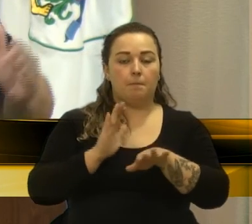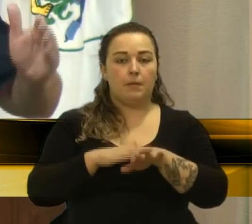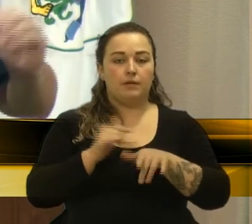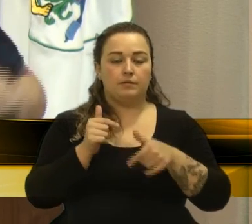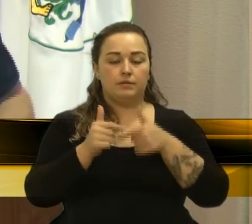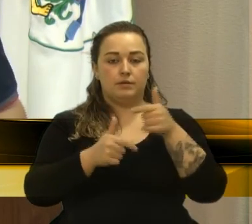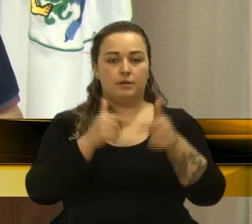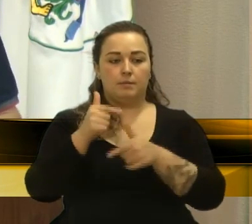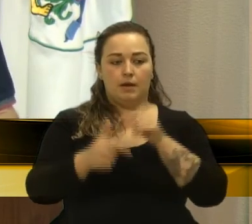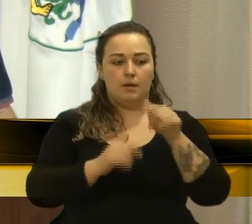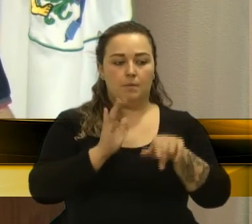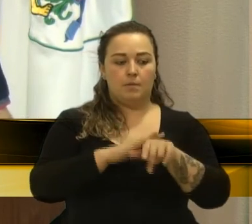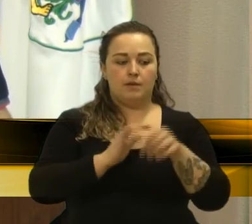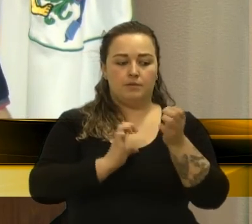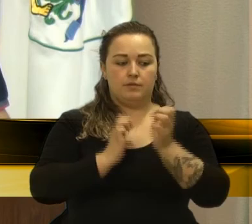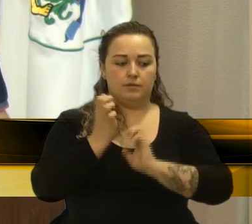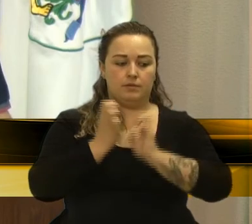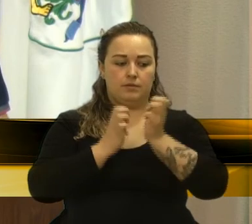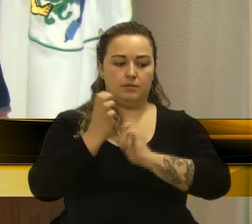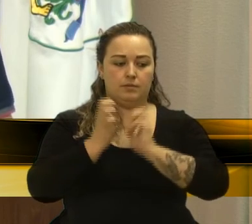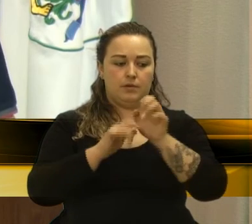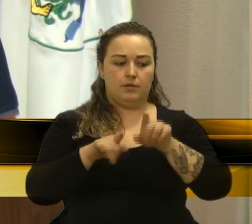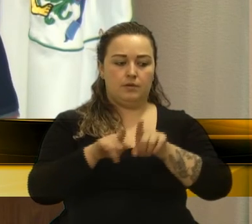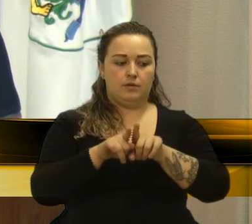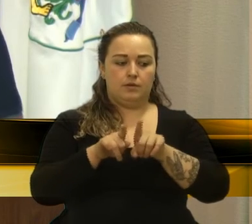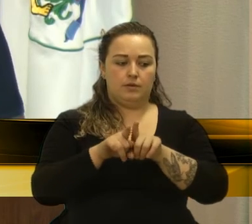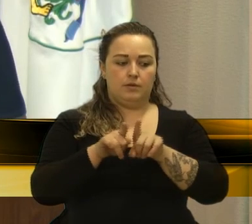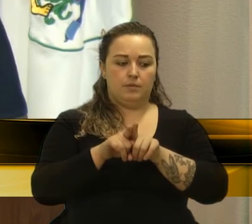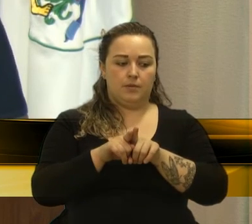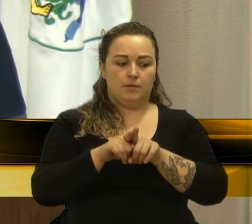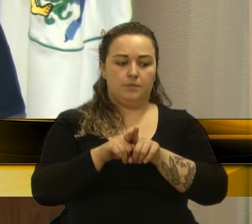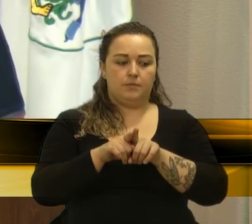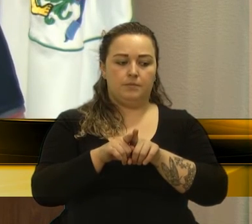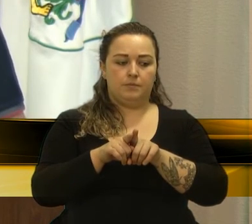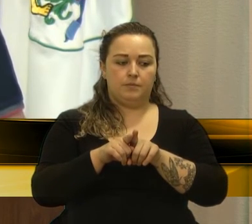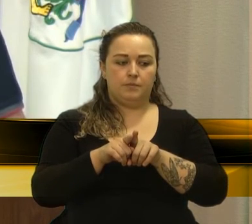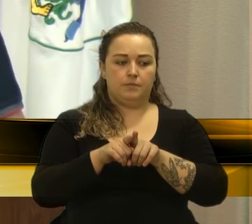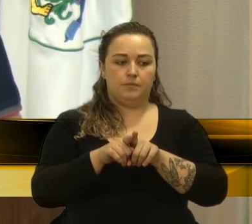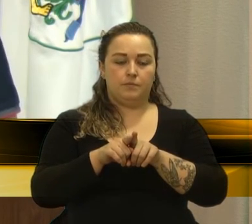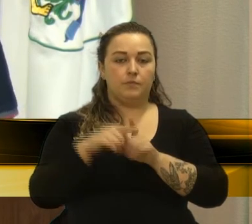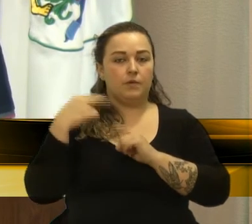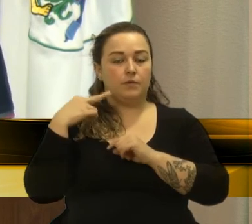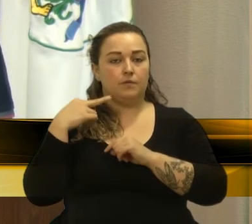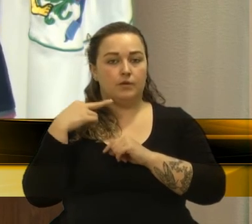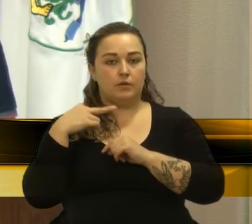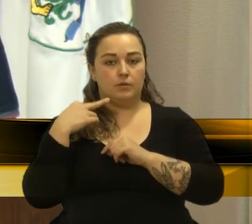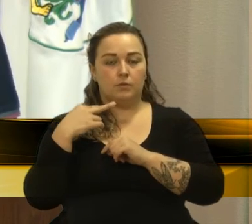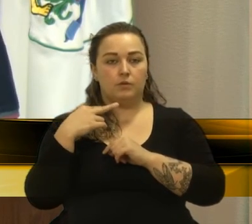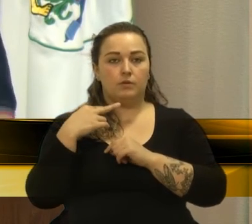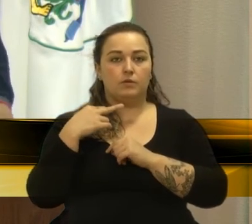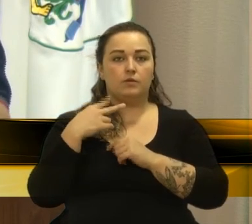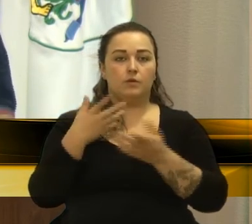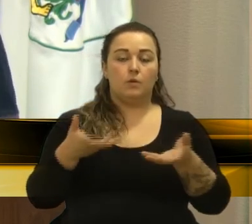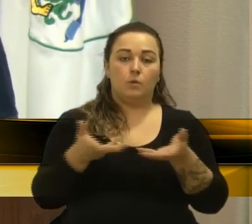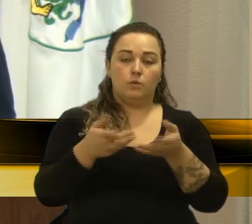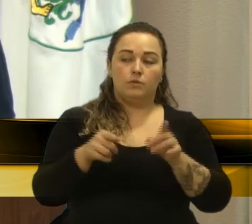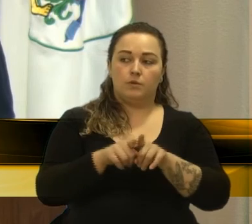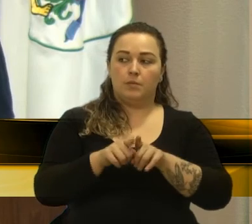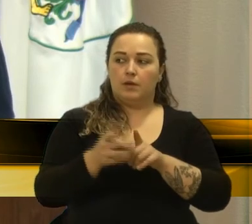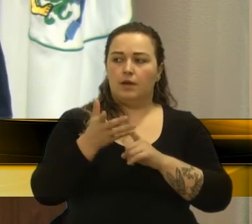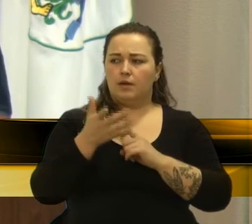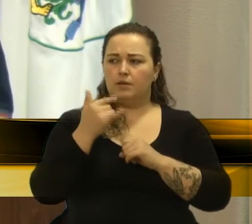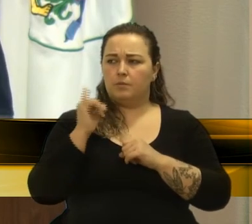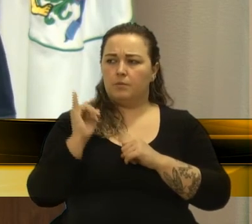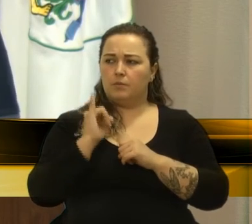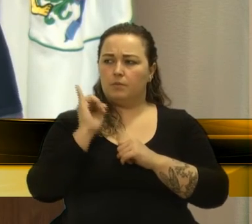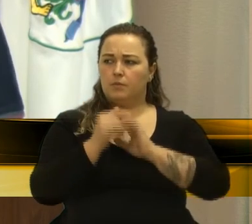intenção em relação à ocupação do prédio do Senai José Gazola. Senhores vereadores e senhoras vereadoras, eu quero trazer, e é importante que a gente demarque